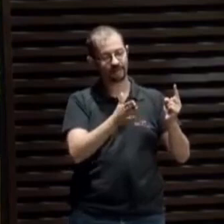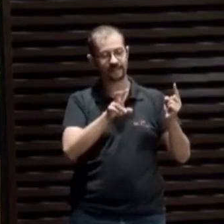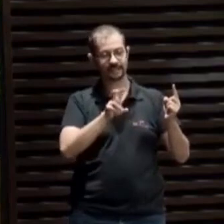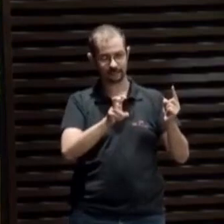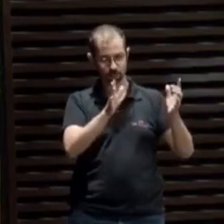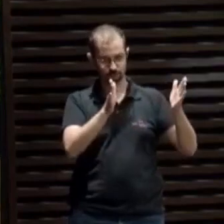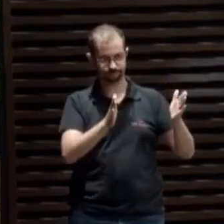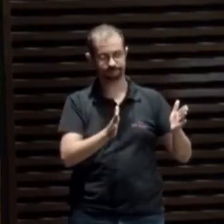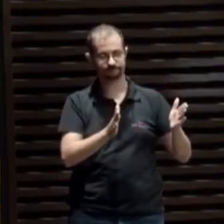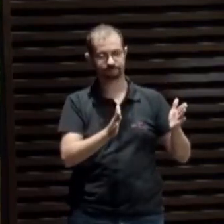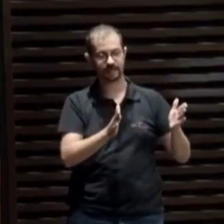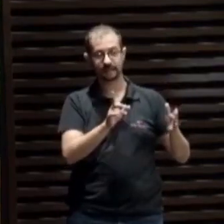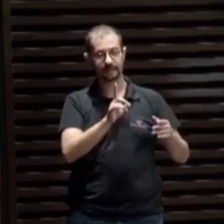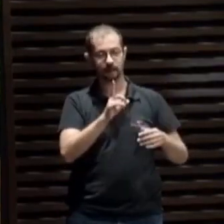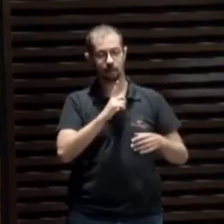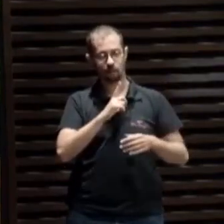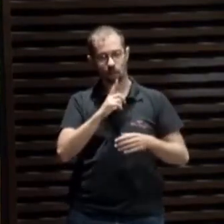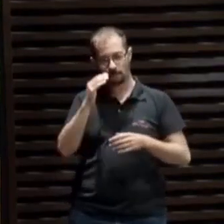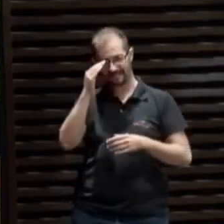não da ordem da lei.